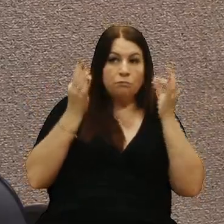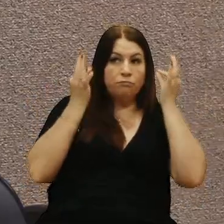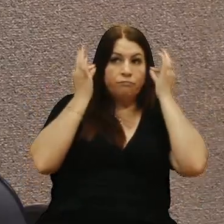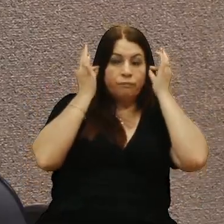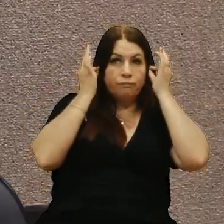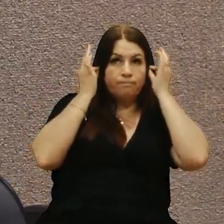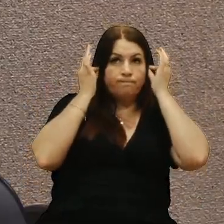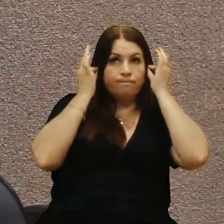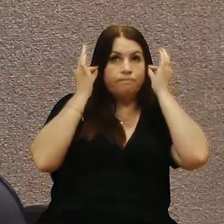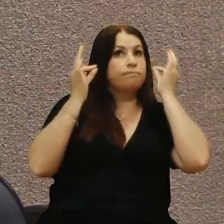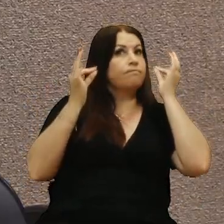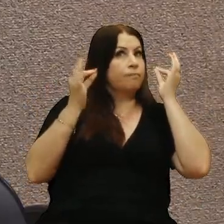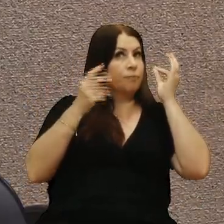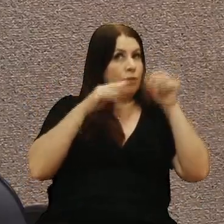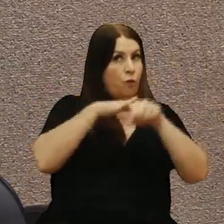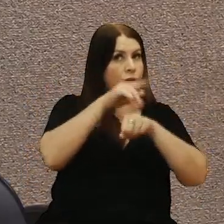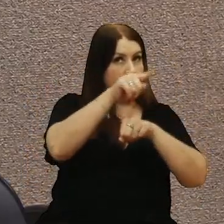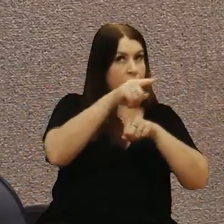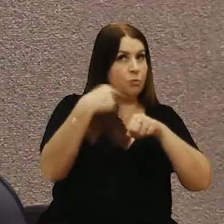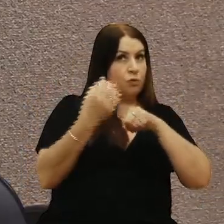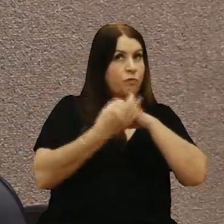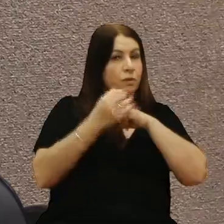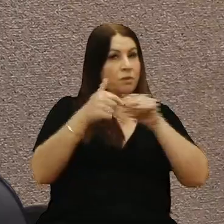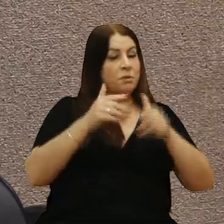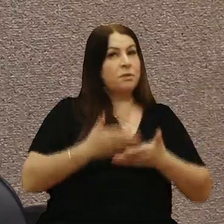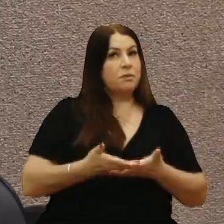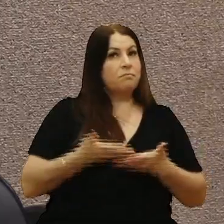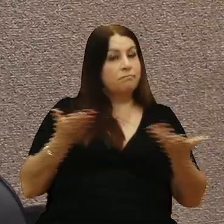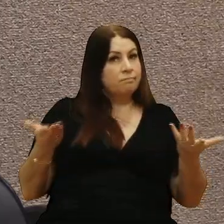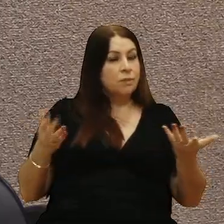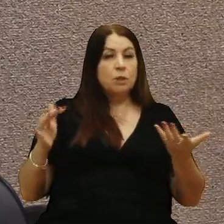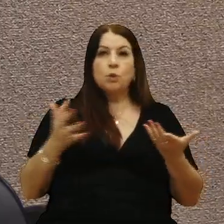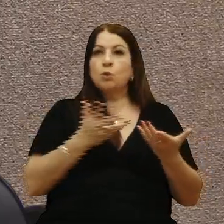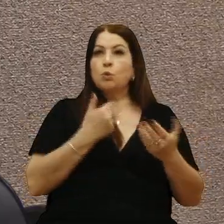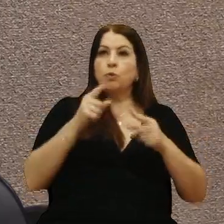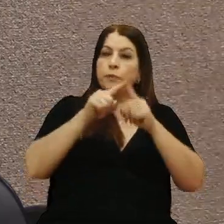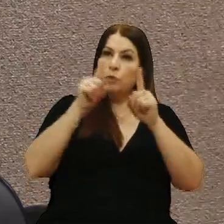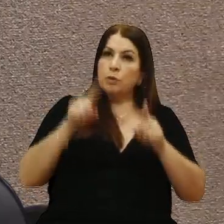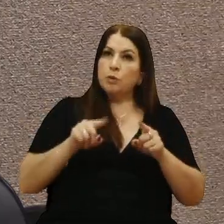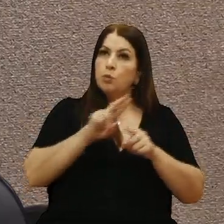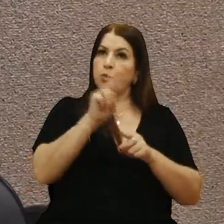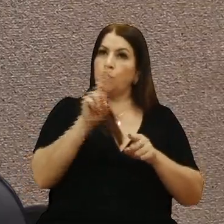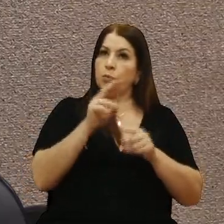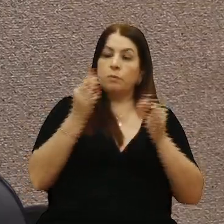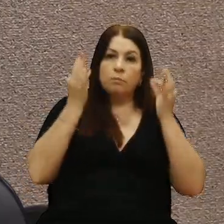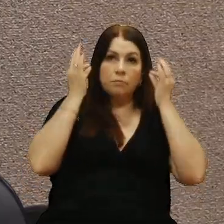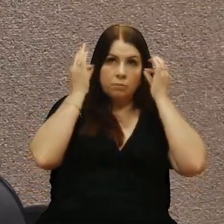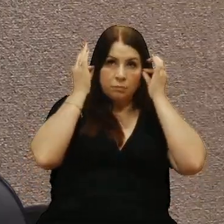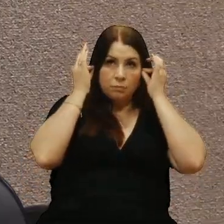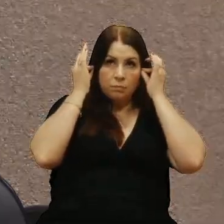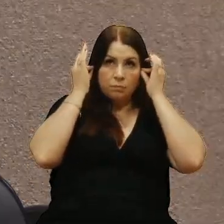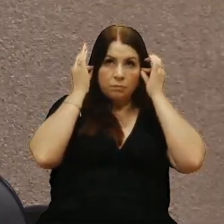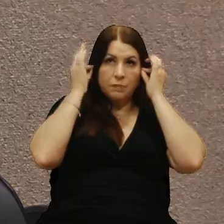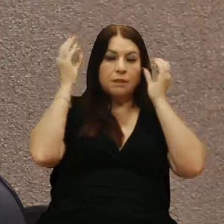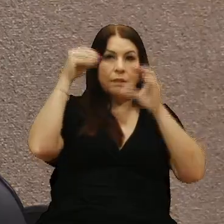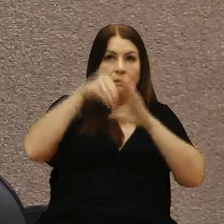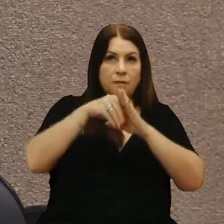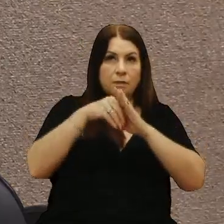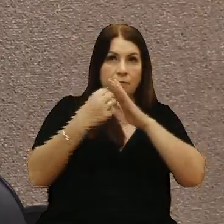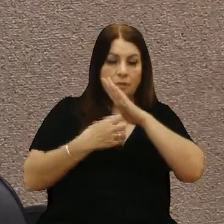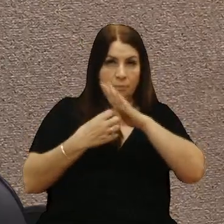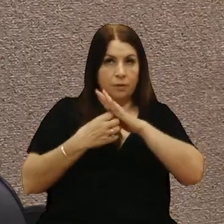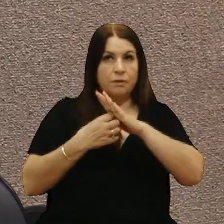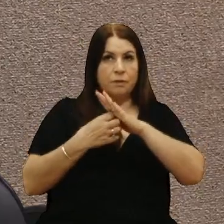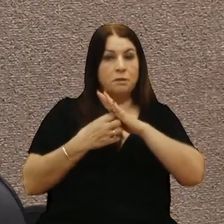auricular, garanto que ele vai lá falar com o senhor é advogado trabalhista. Então, todos os funcionários utilizam o protetor auricular dentro das